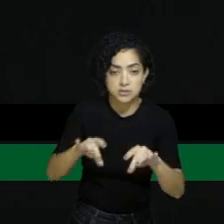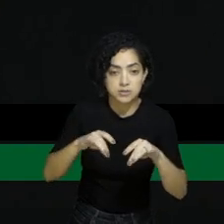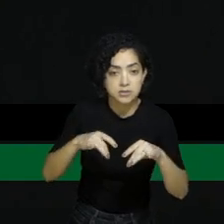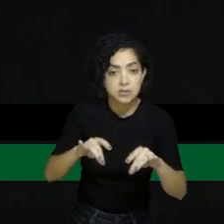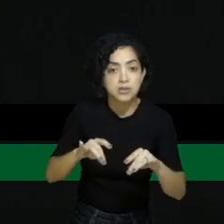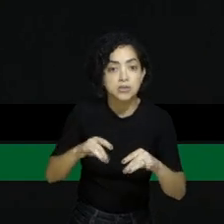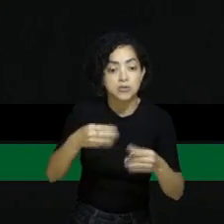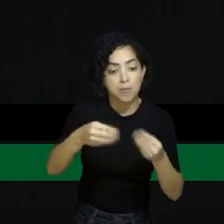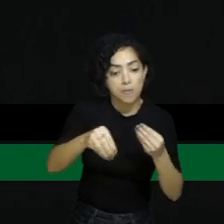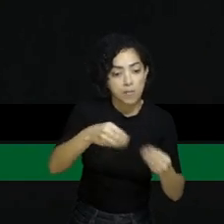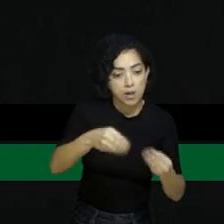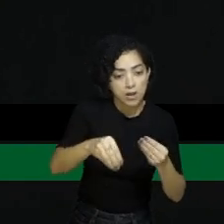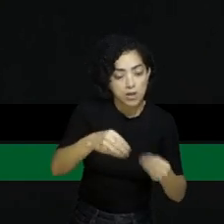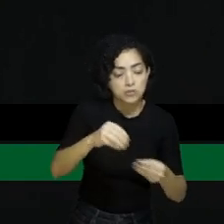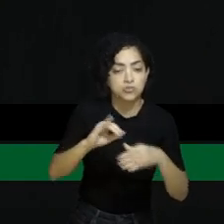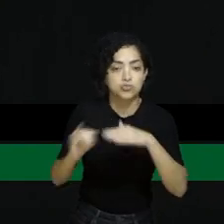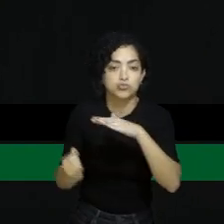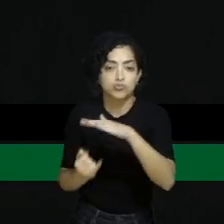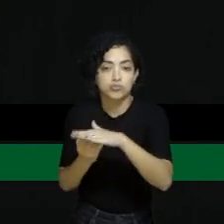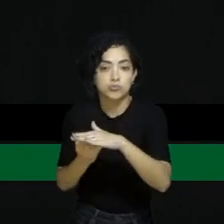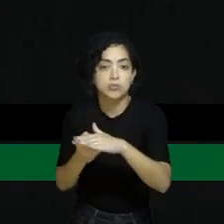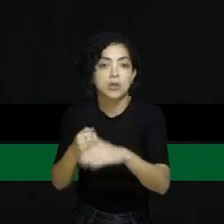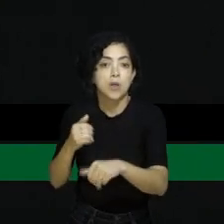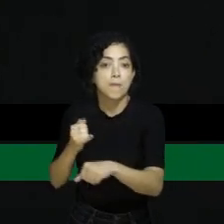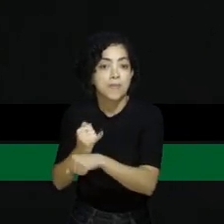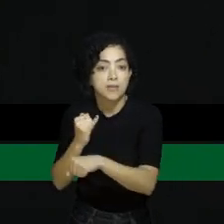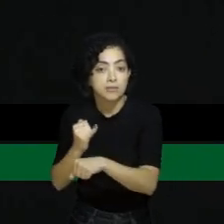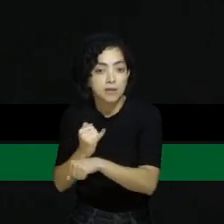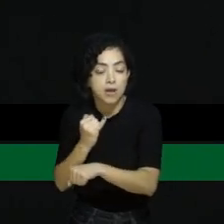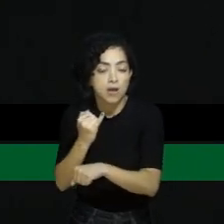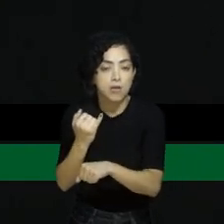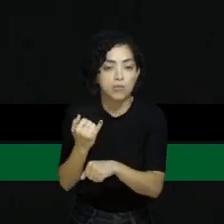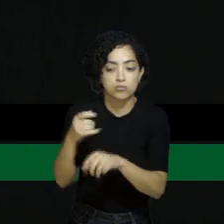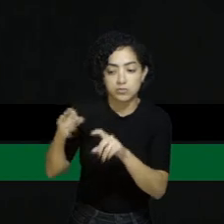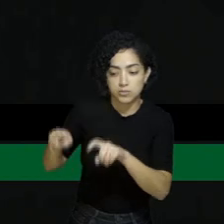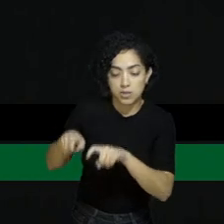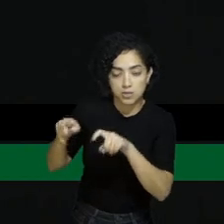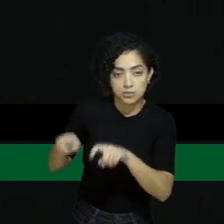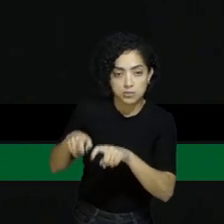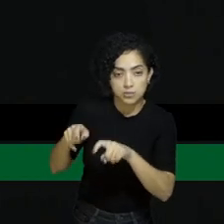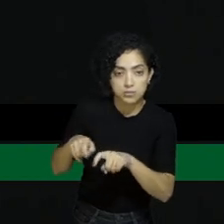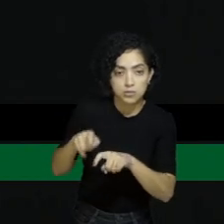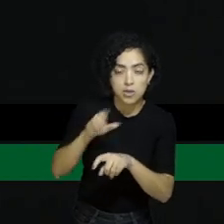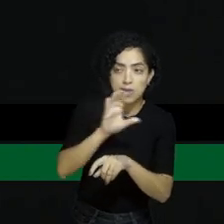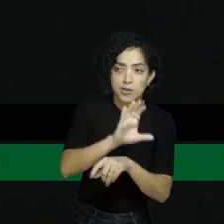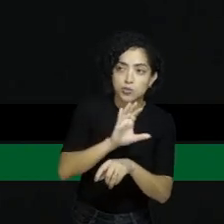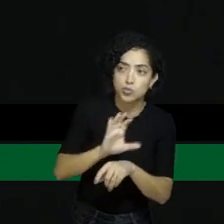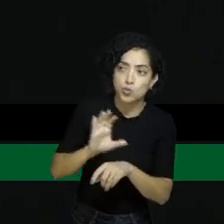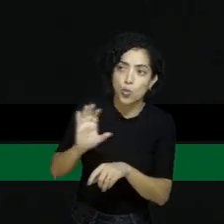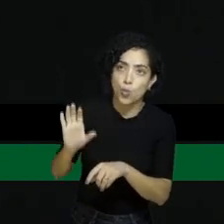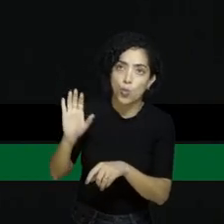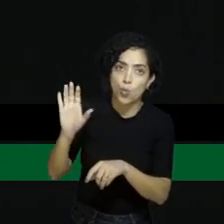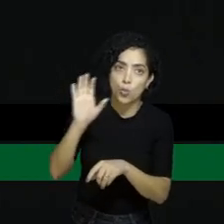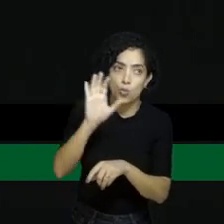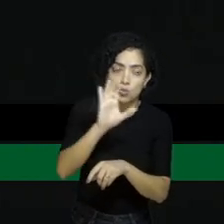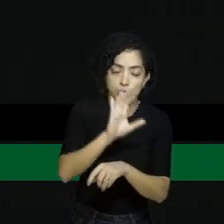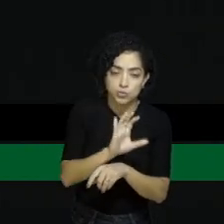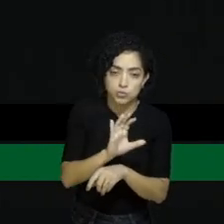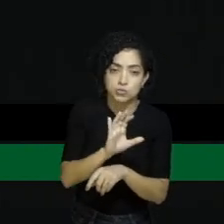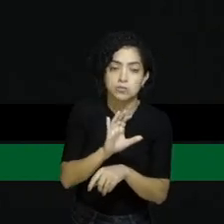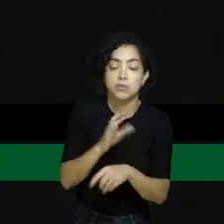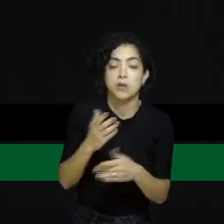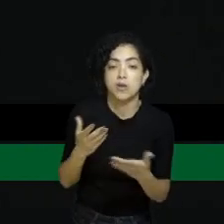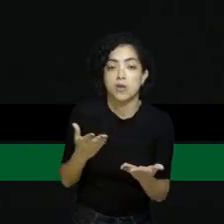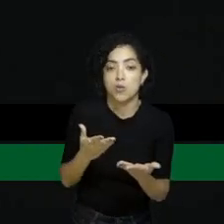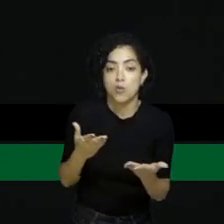da importância da indústria metal-mecânica, da agricultura em todos os nossos discursos. Nós tivemos a